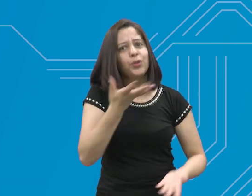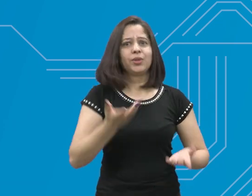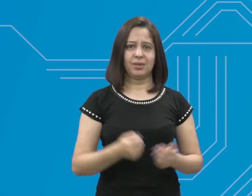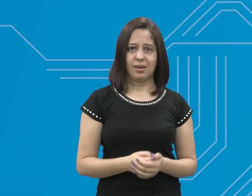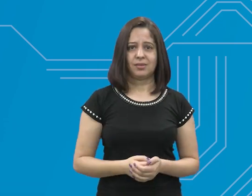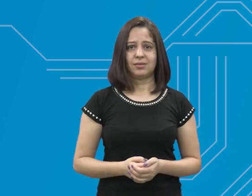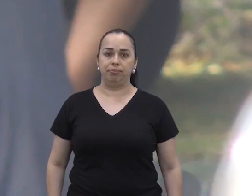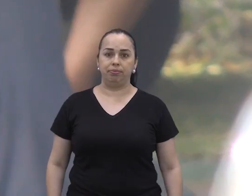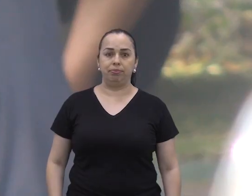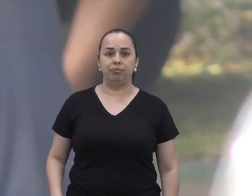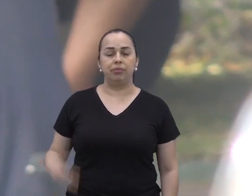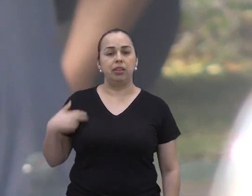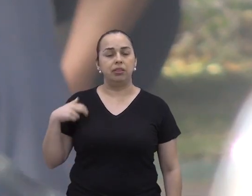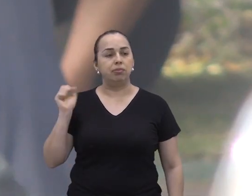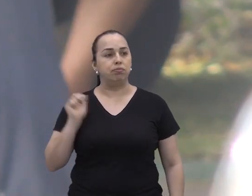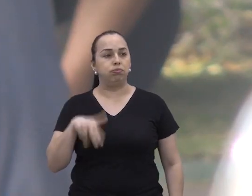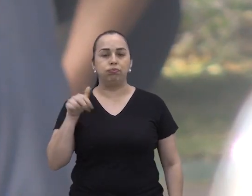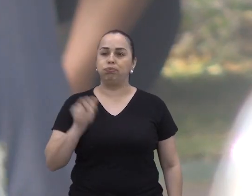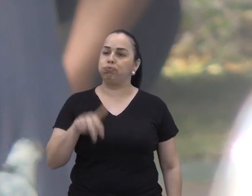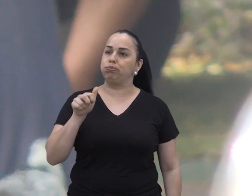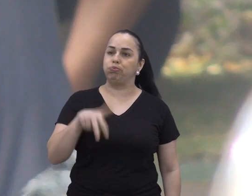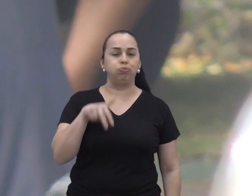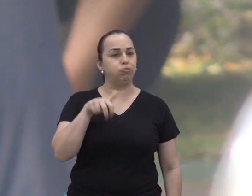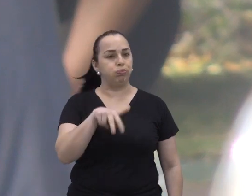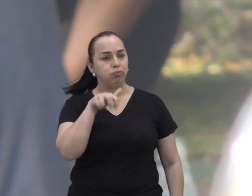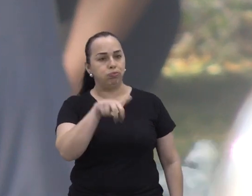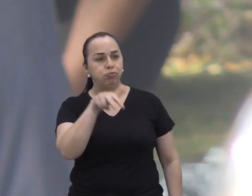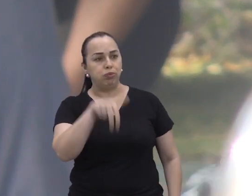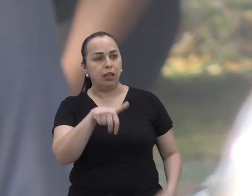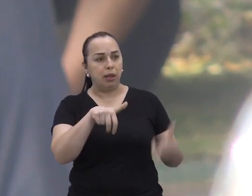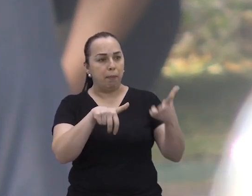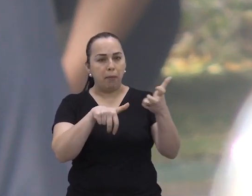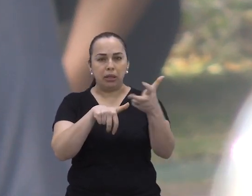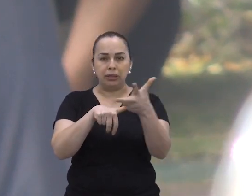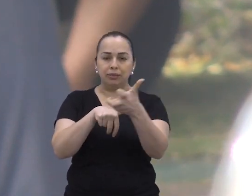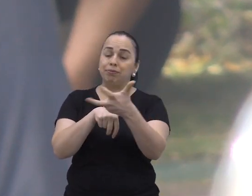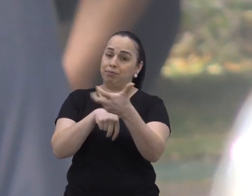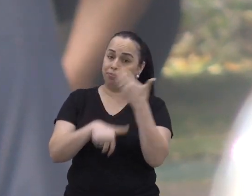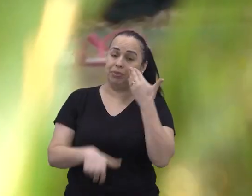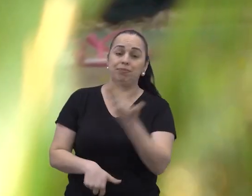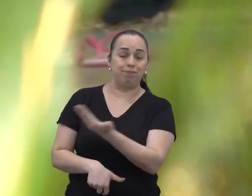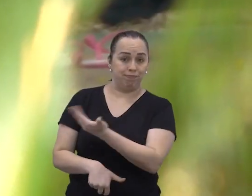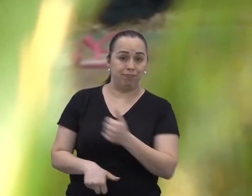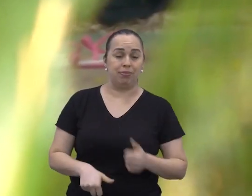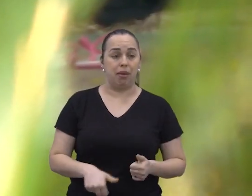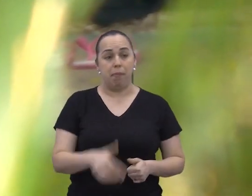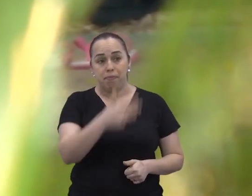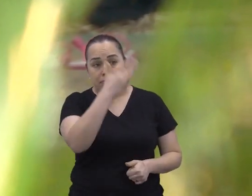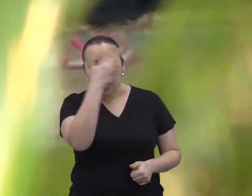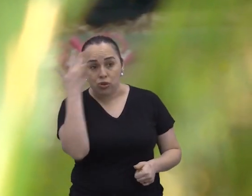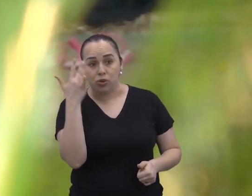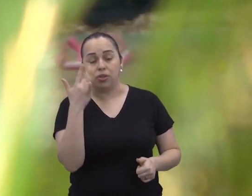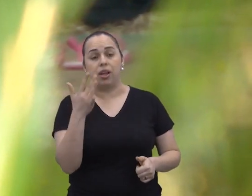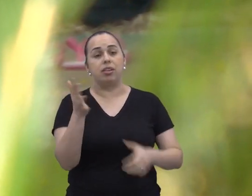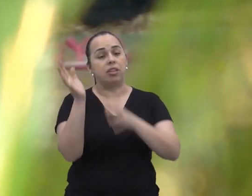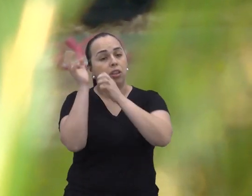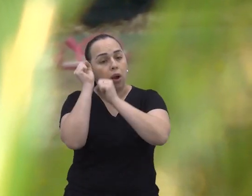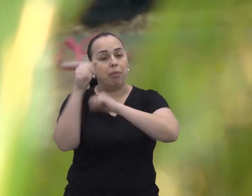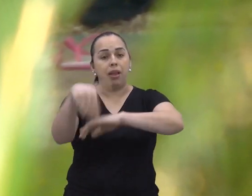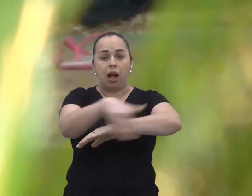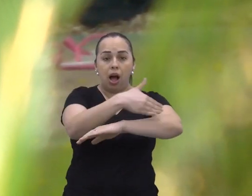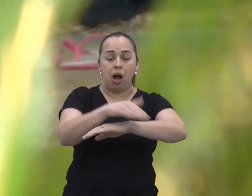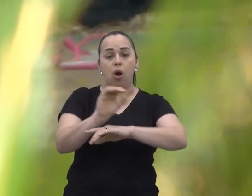vulnerabilidade social. Andando pela cidade, é comum ver cenas como estas. Pessoas em situação de rua